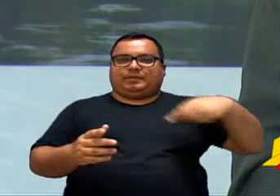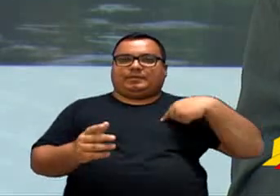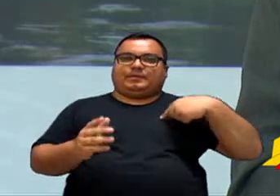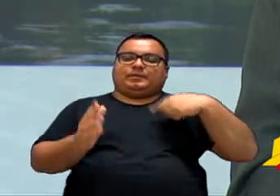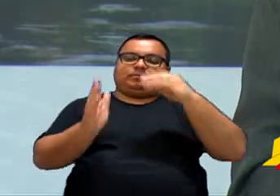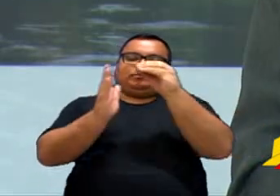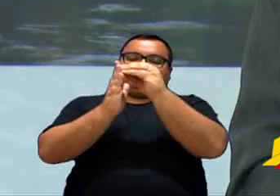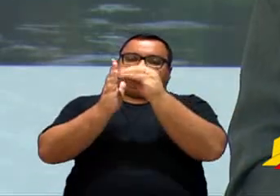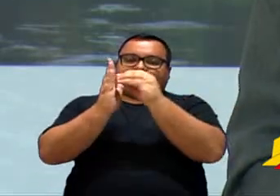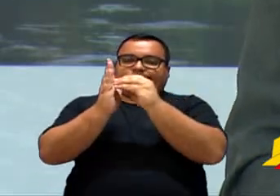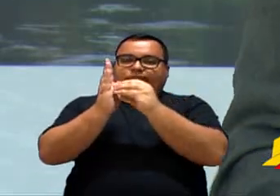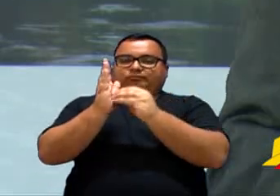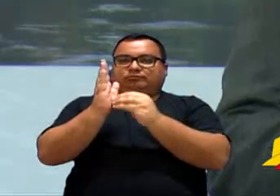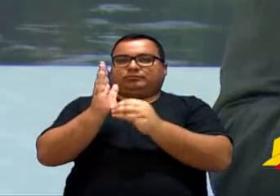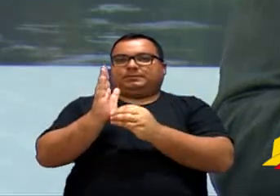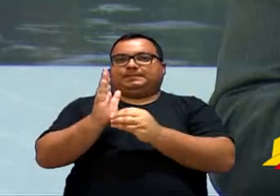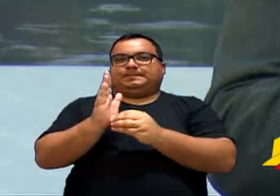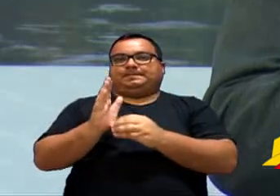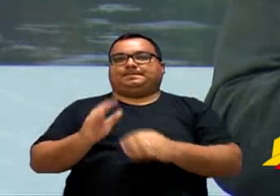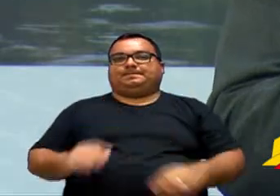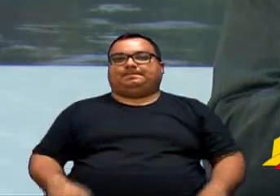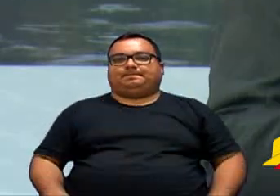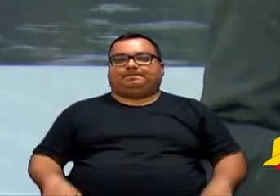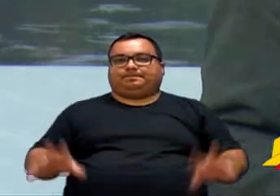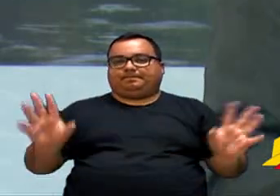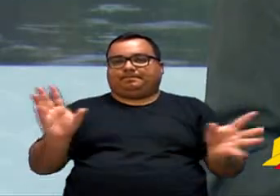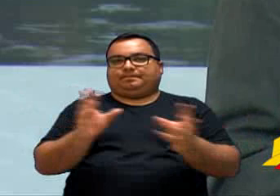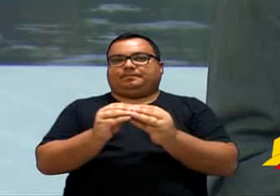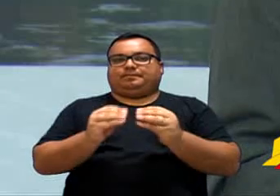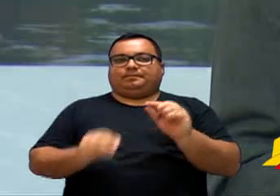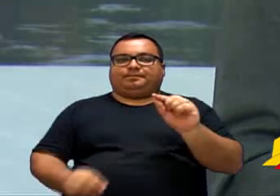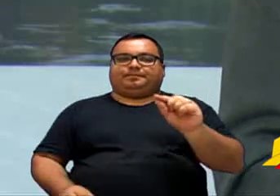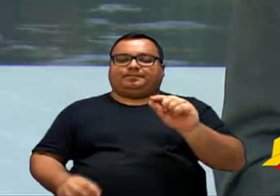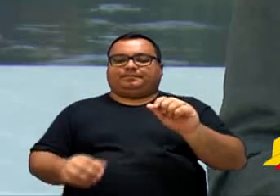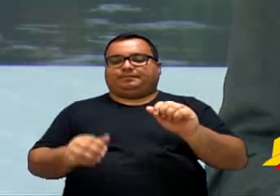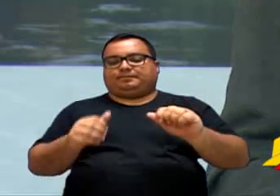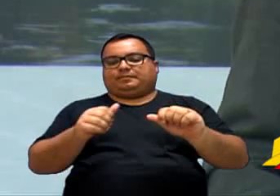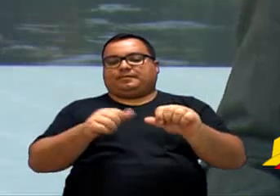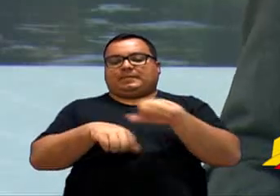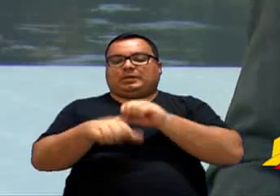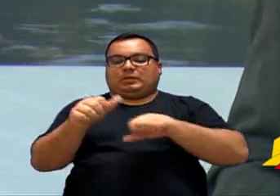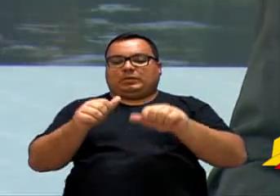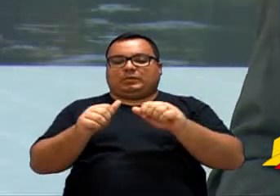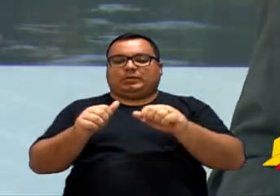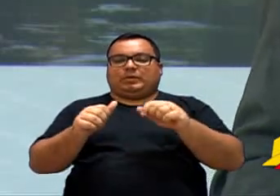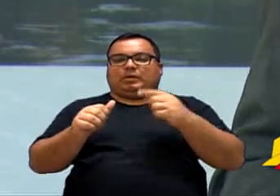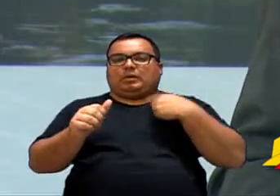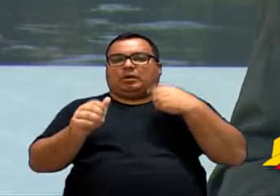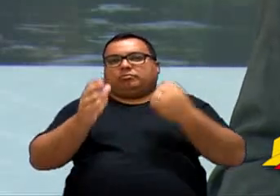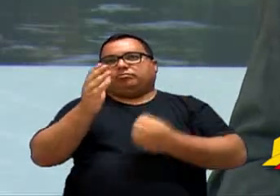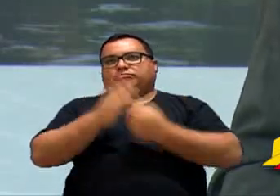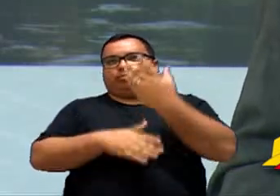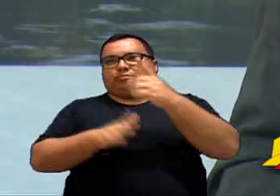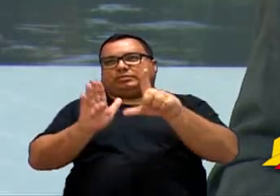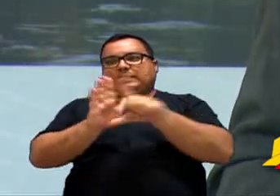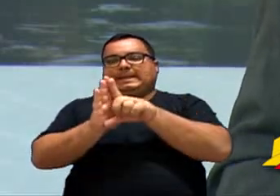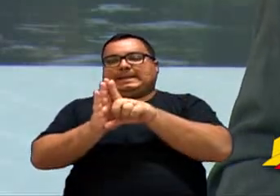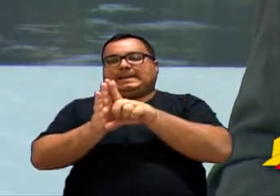parágrafos, incisos, basicamente é isso. E o que e por que que ele faz essa, na época ele criou essa...